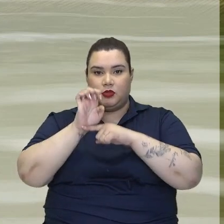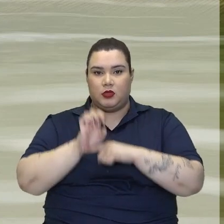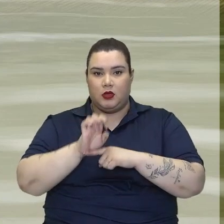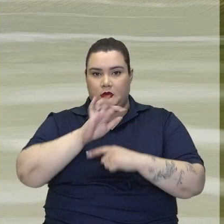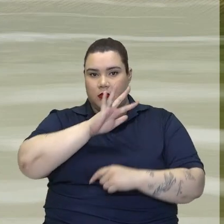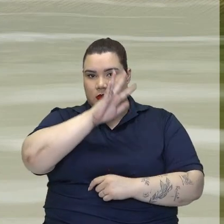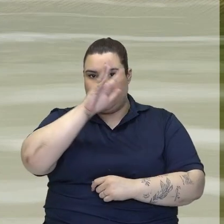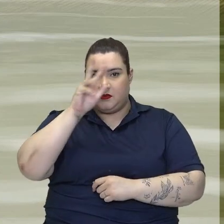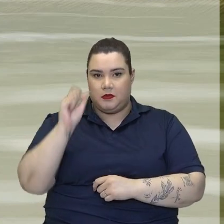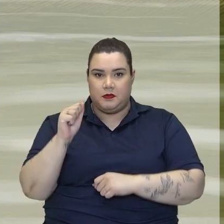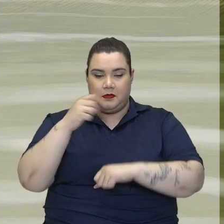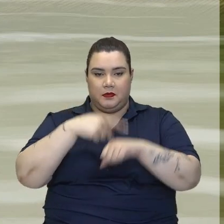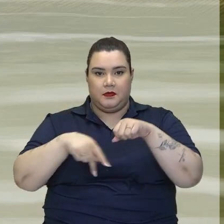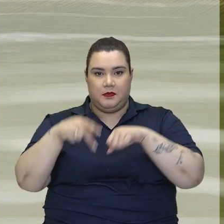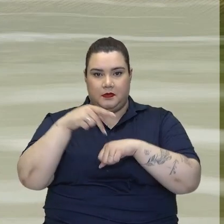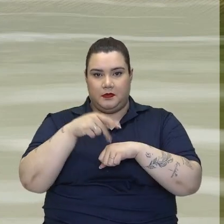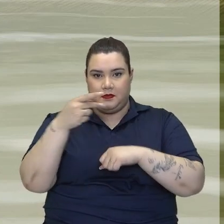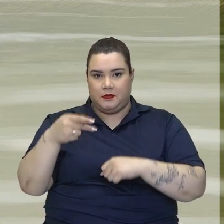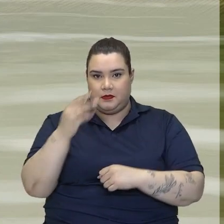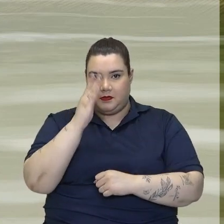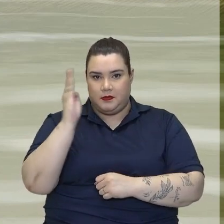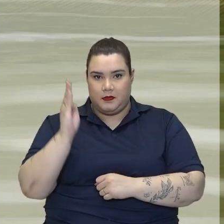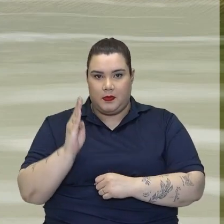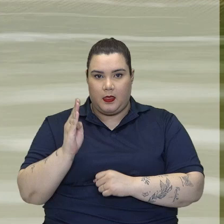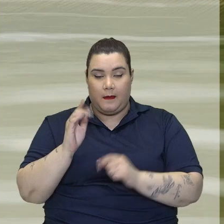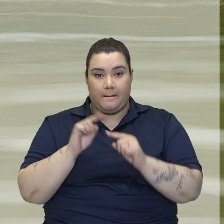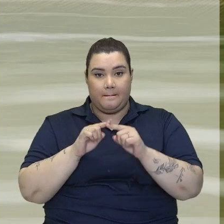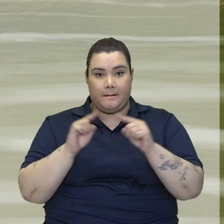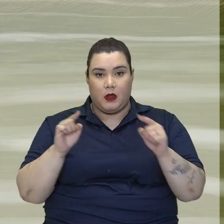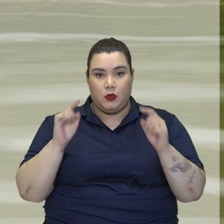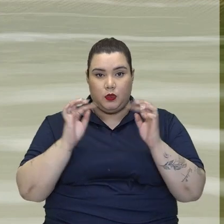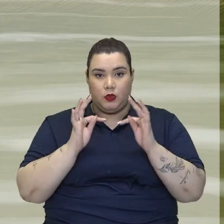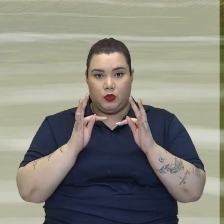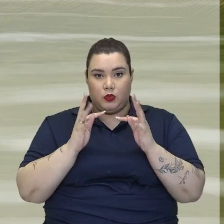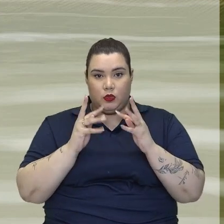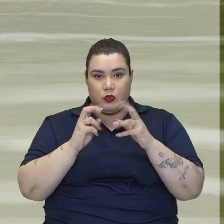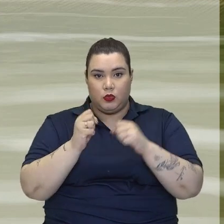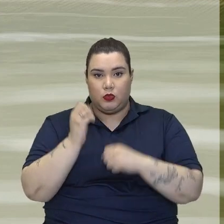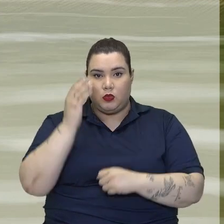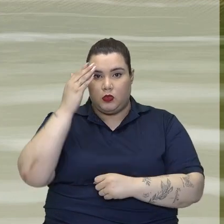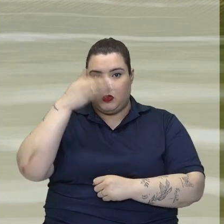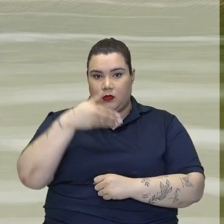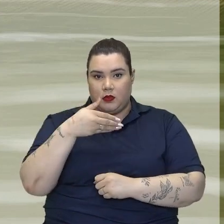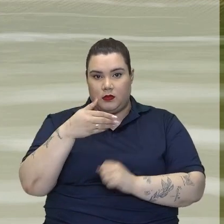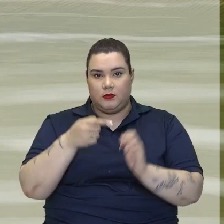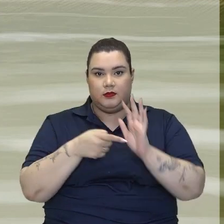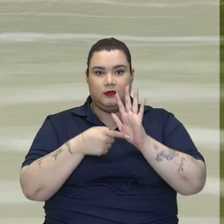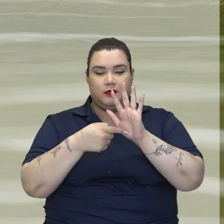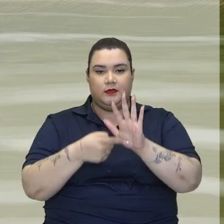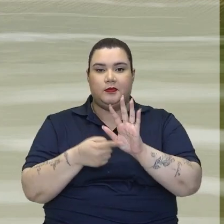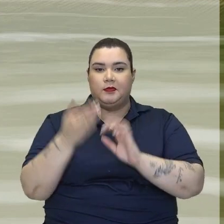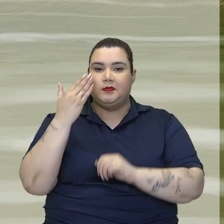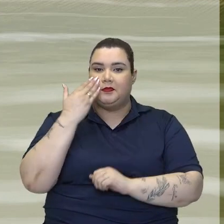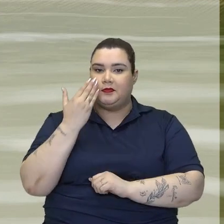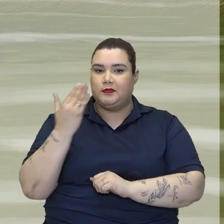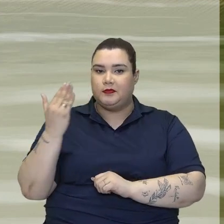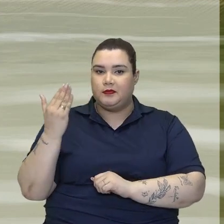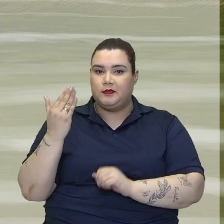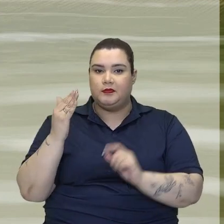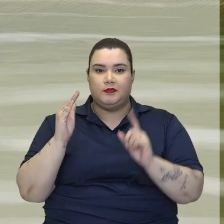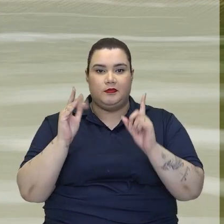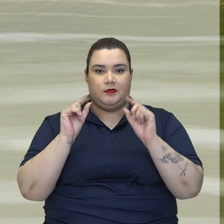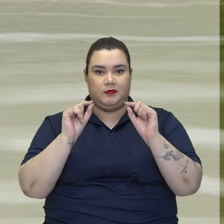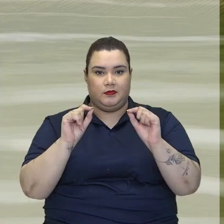no país chamado Brasil, mas para que tudo isso seja comprovado, olha aqui, estou mostrando para vocês